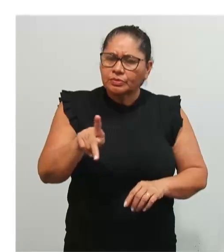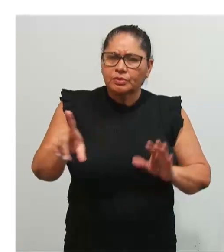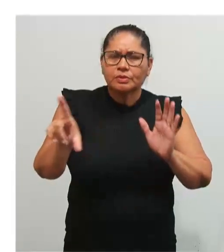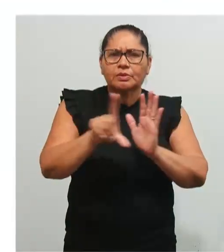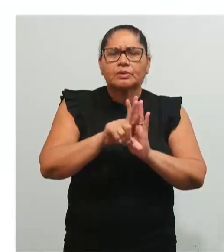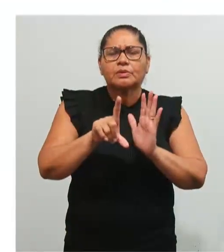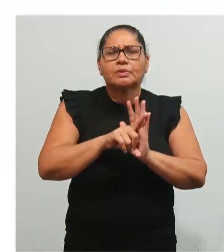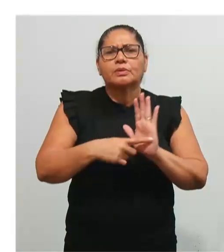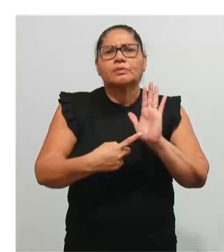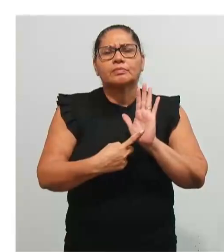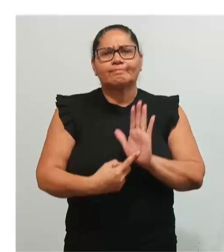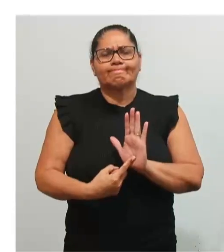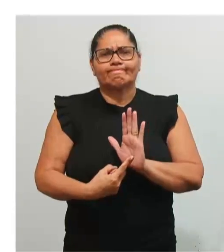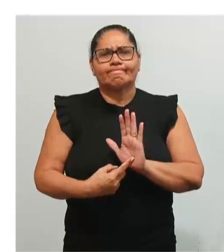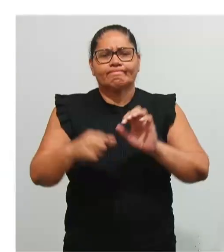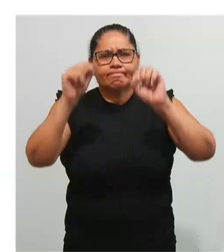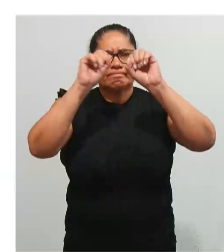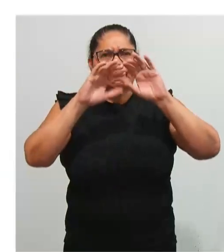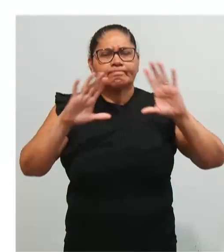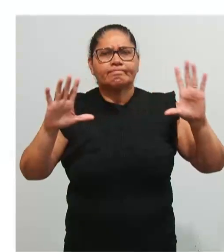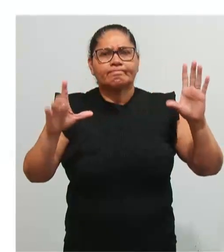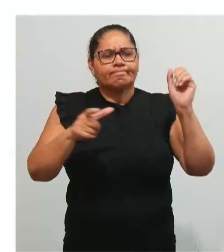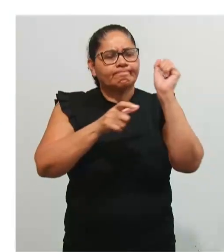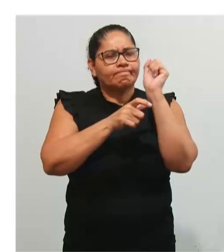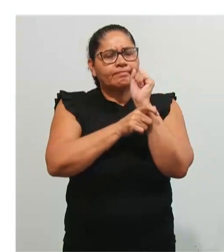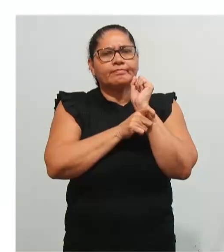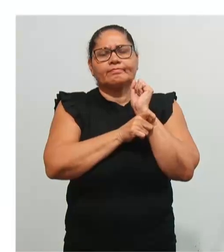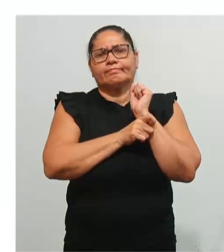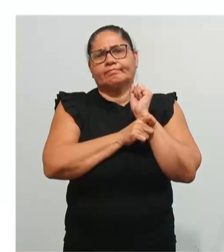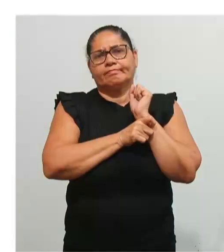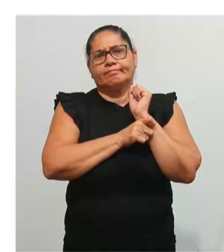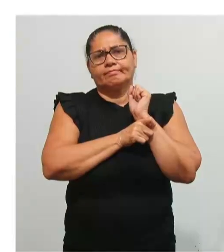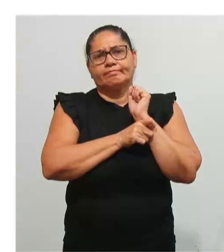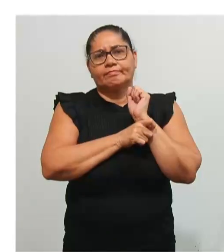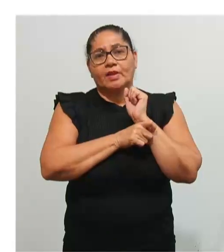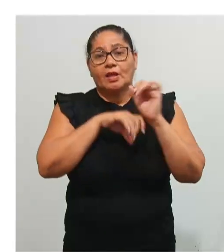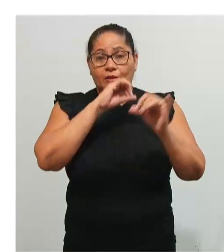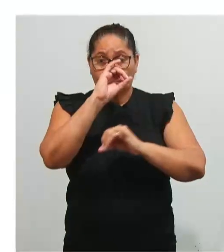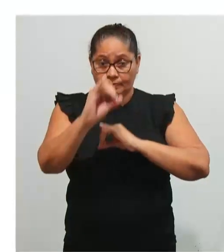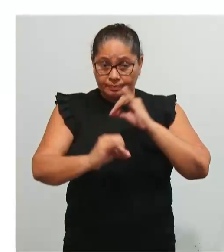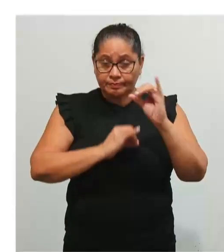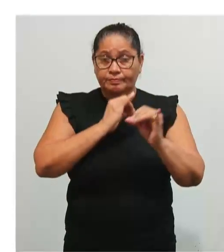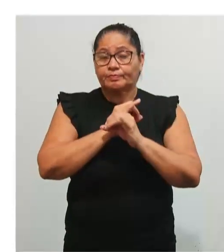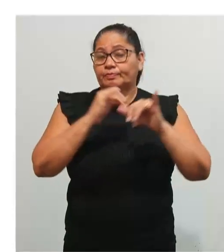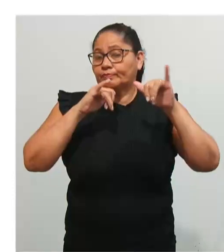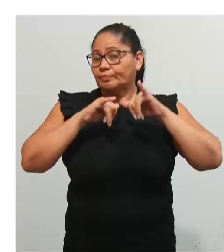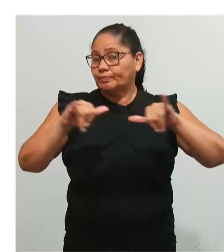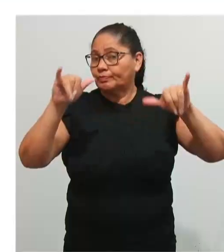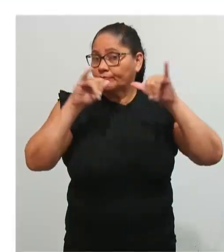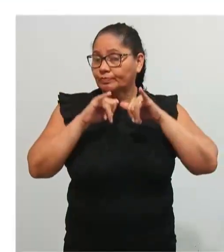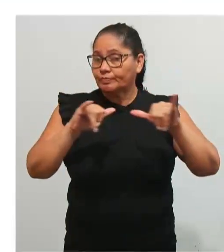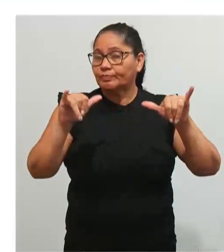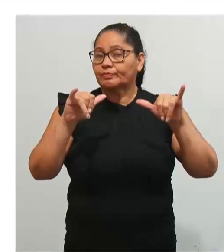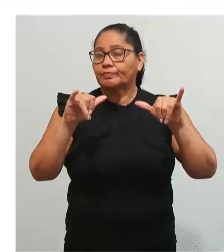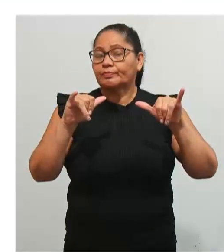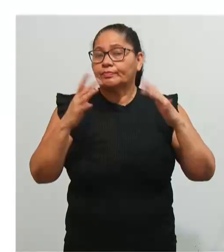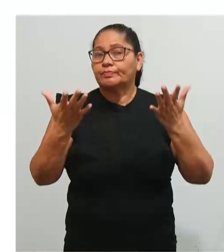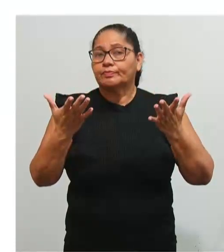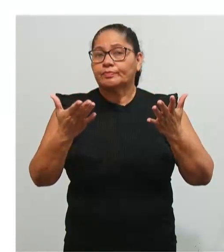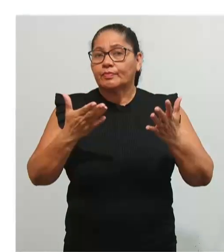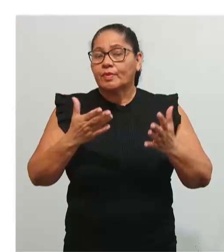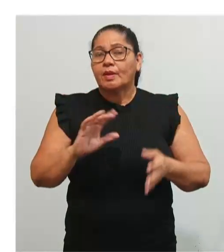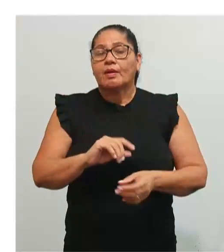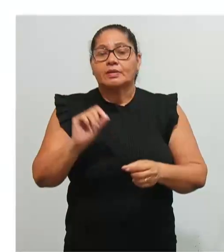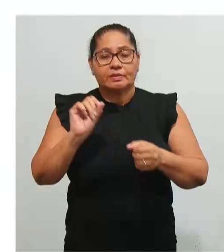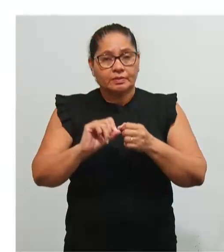estabelece que a transparência seja assegurada mediante liberação na internet de informações pormenorizadas sobre a